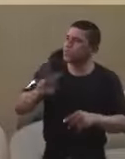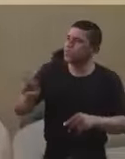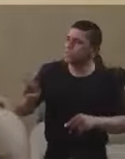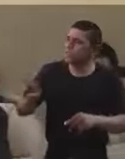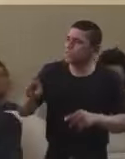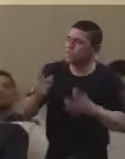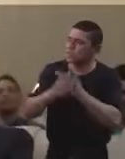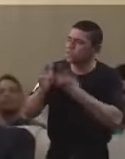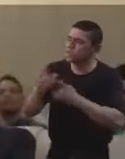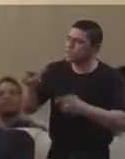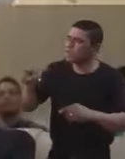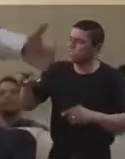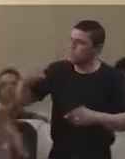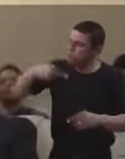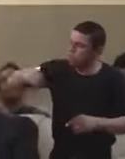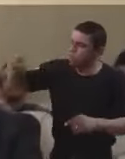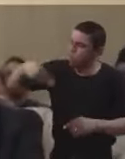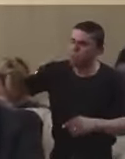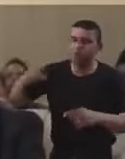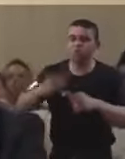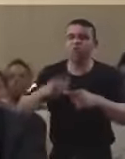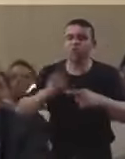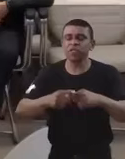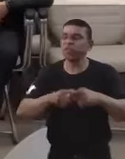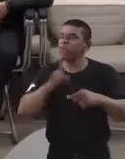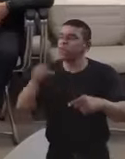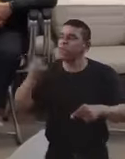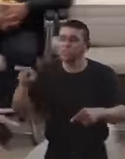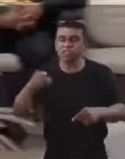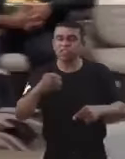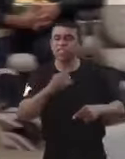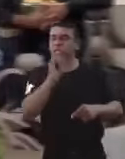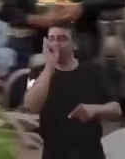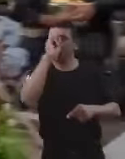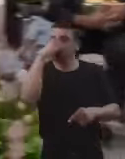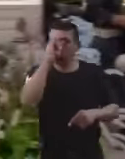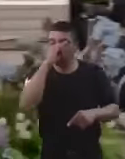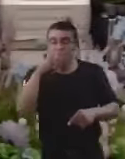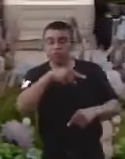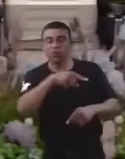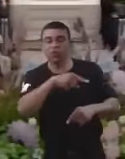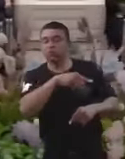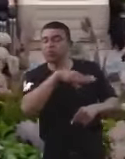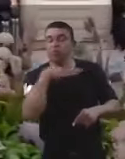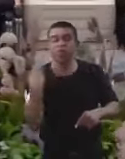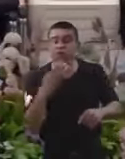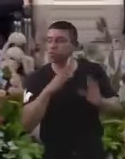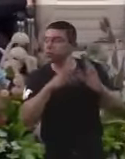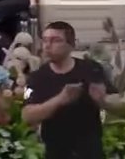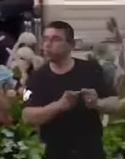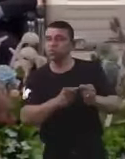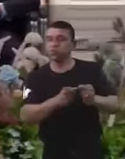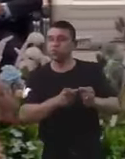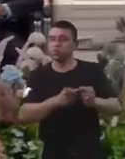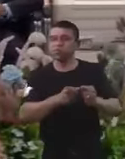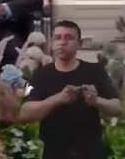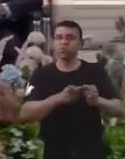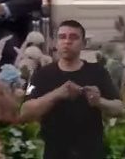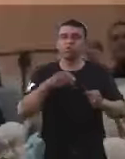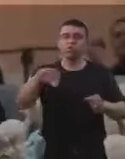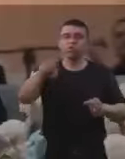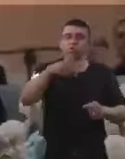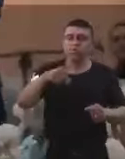tem um homem liberto. Não quero saber, você matou os bichinhos. O que, que é isso, gente? É a teologia